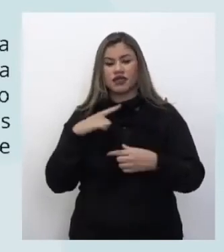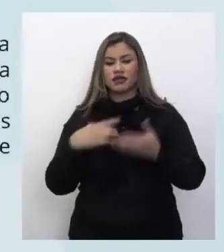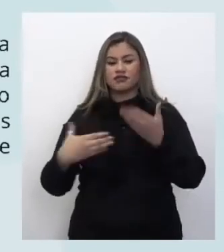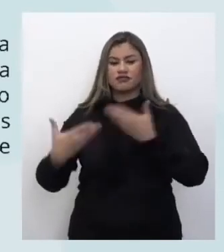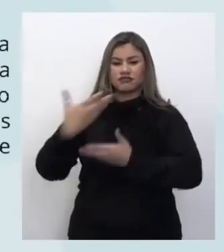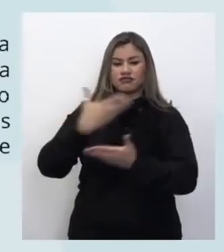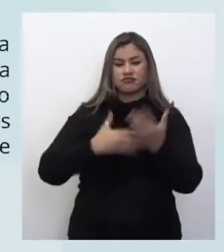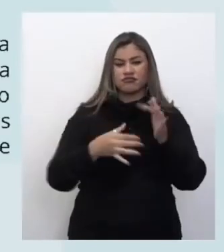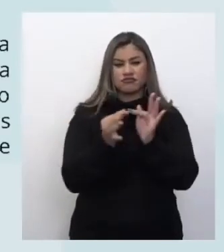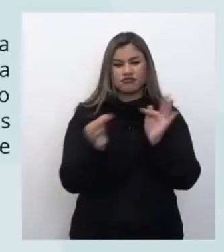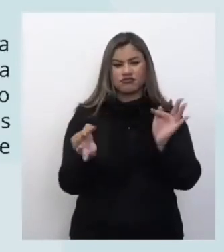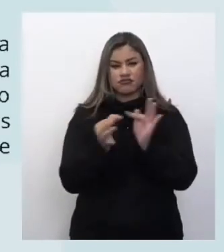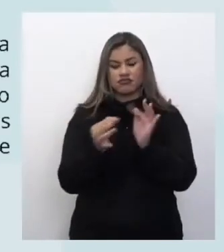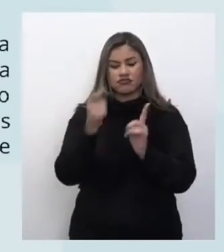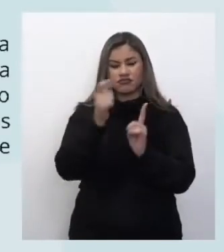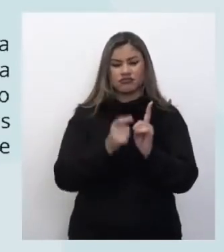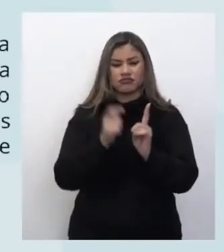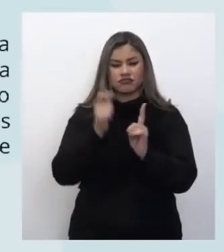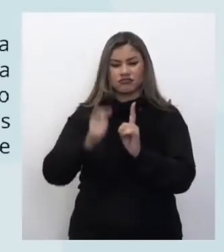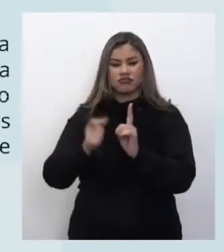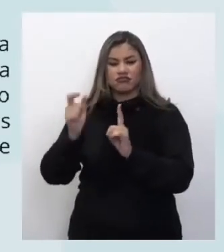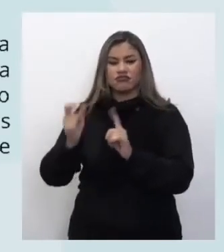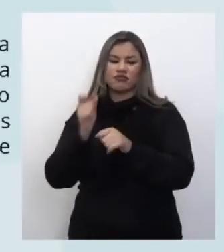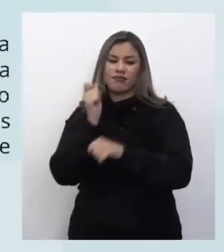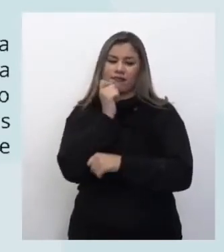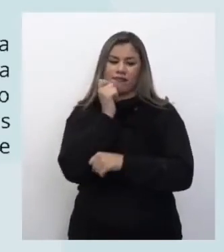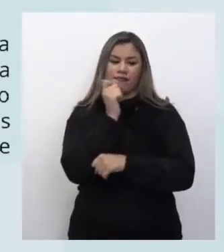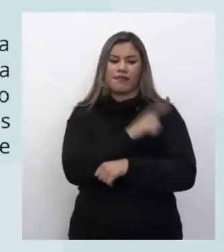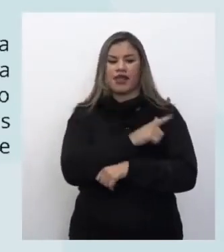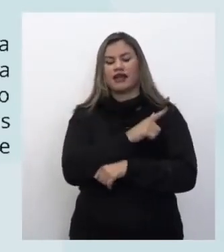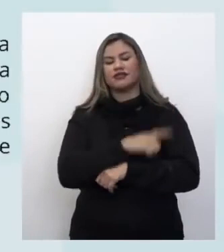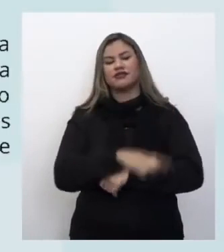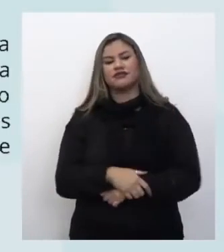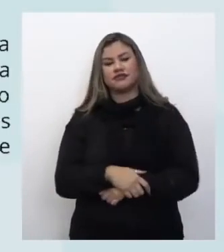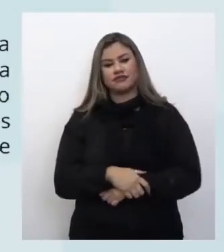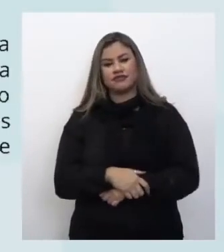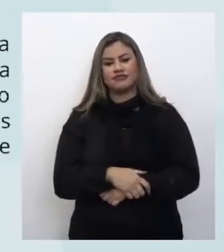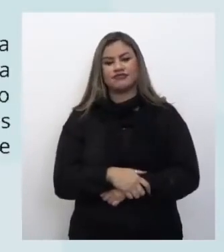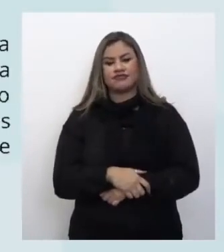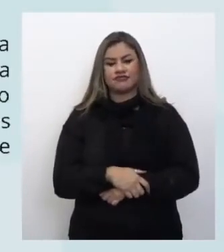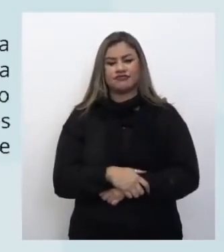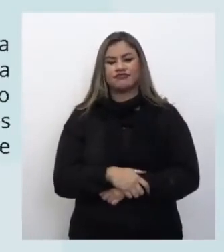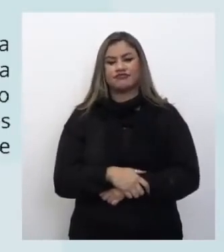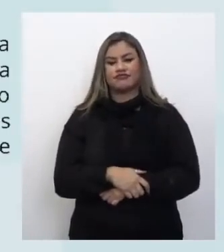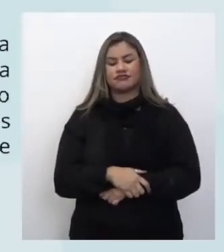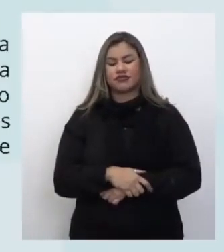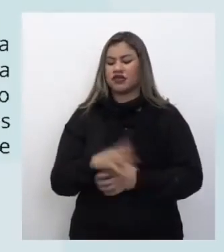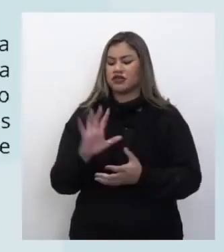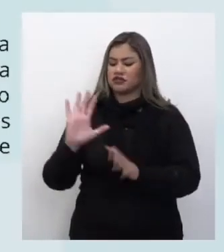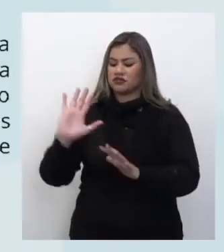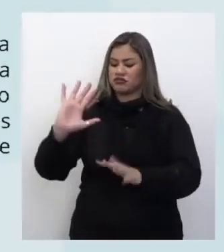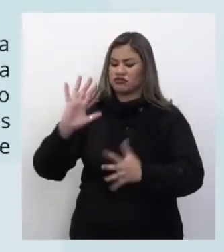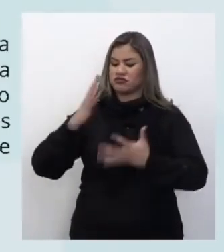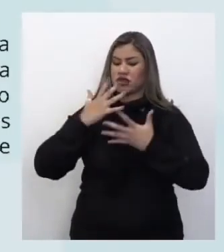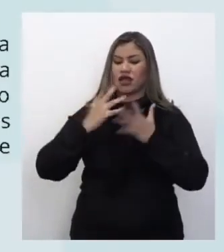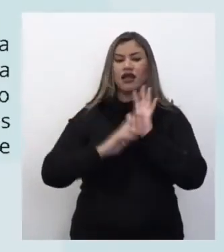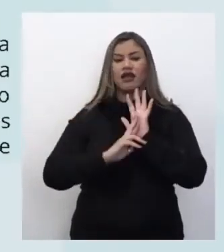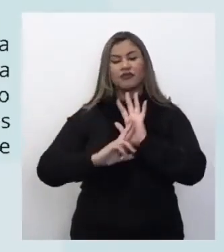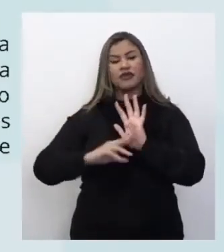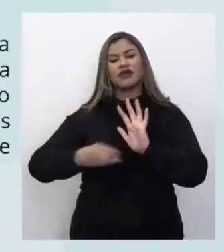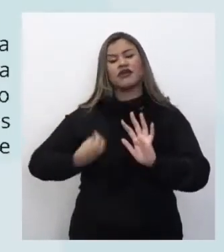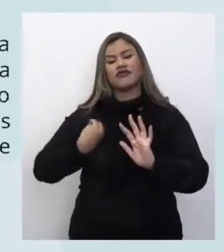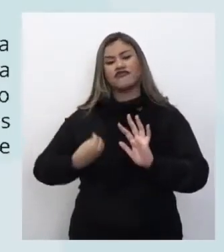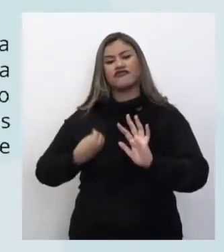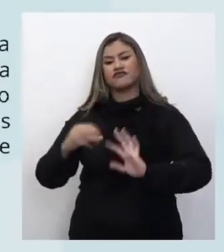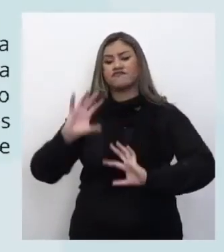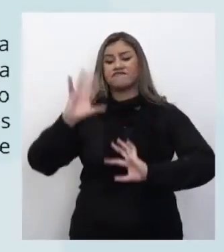por personagens caricaturais e satíricas, em ações cômicas da vida, coisas da vida que a gente